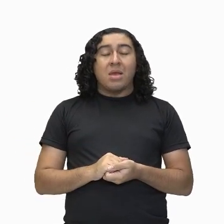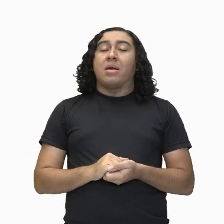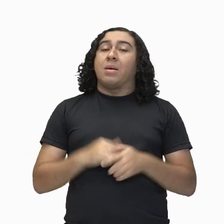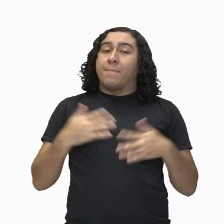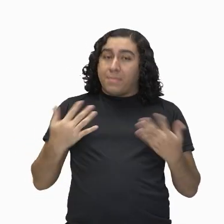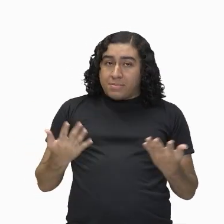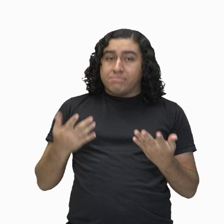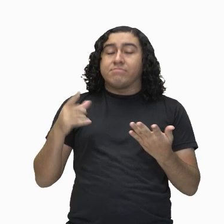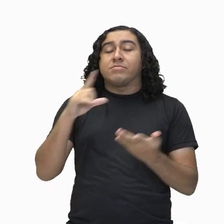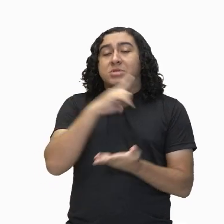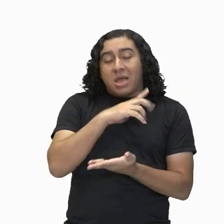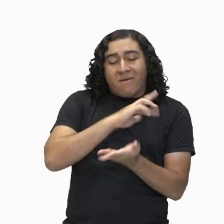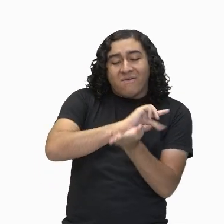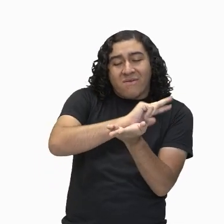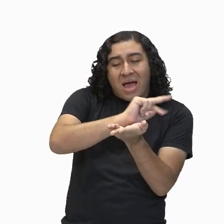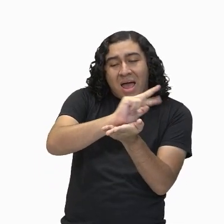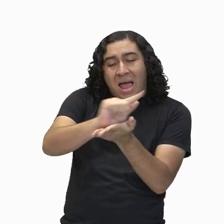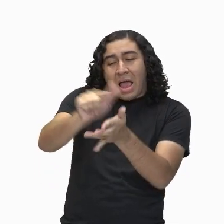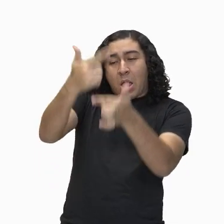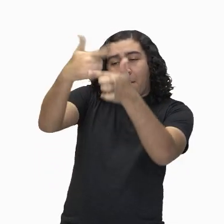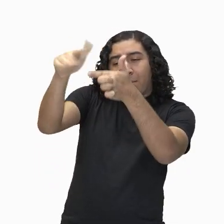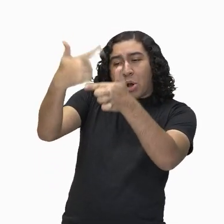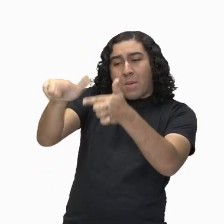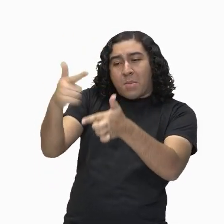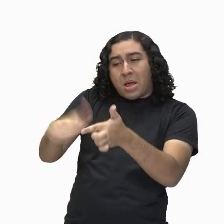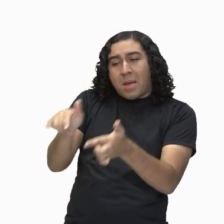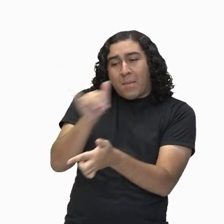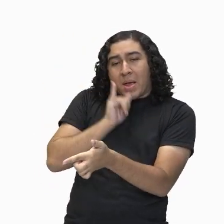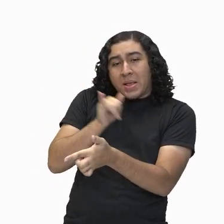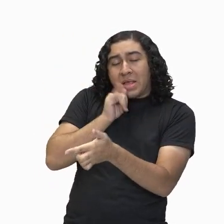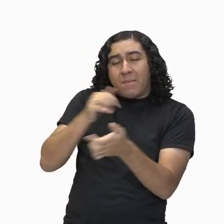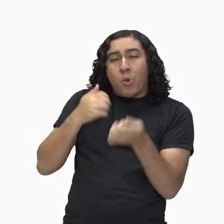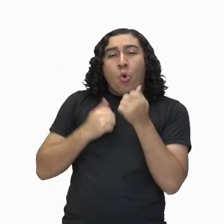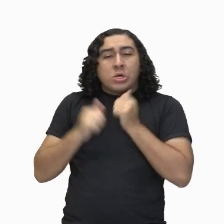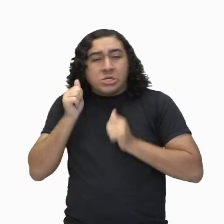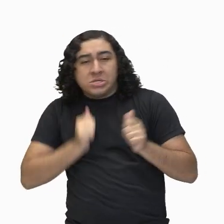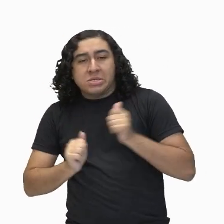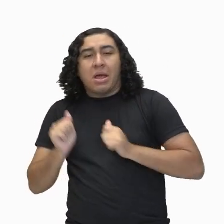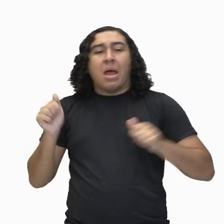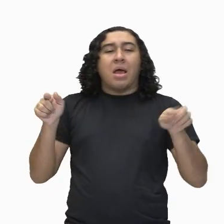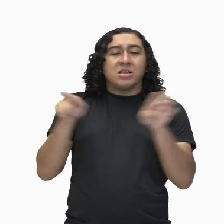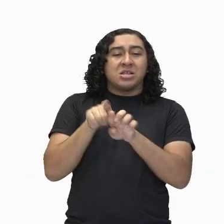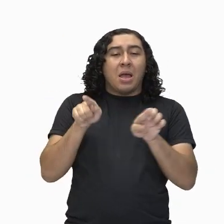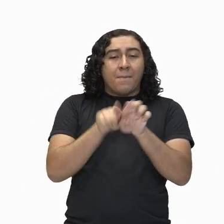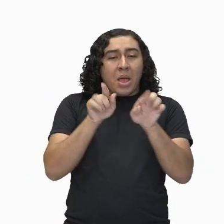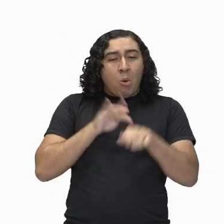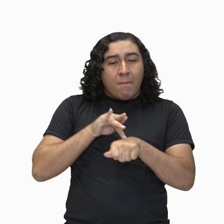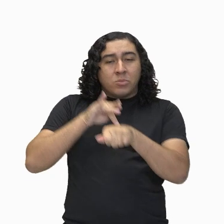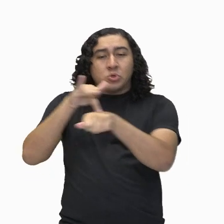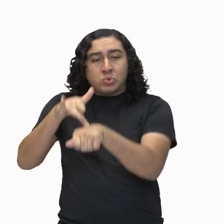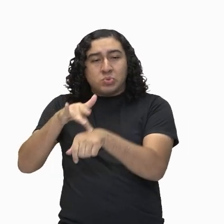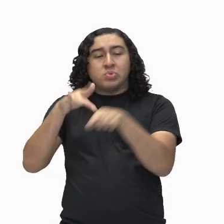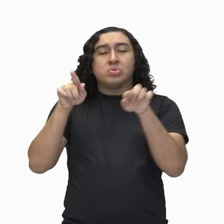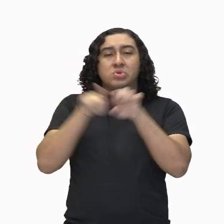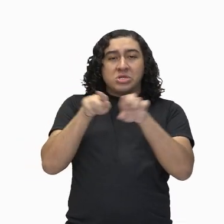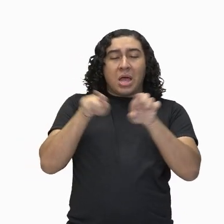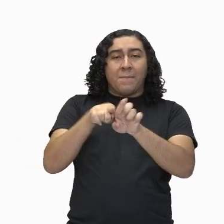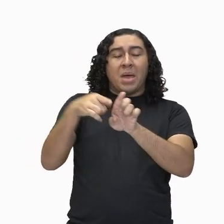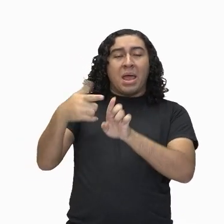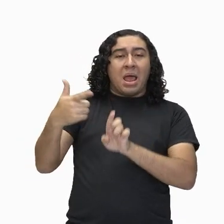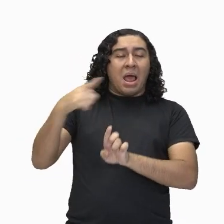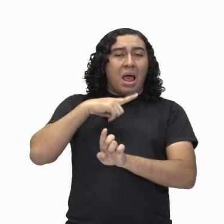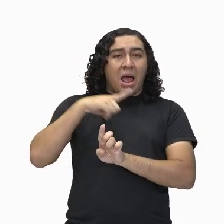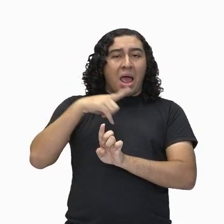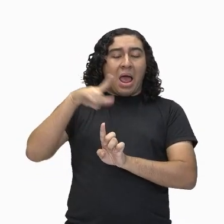inúmeros obstáculos vitais como o desespero, o absurdo, a alienação e o tédio.